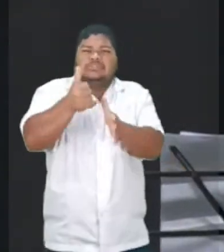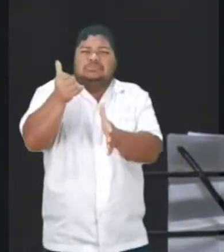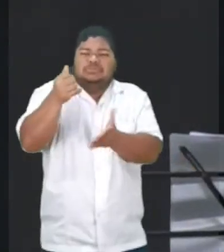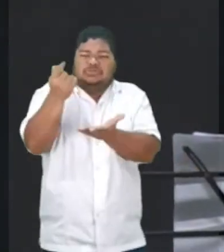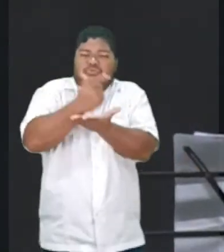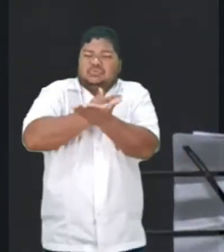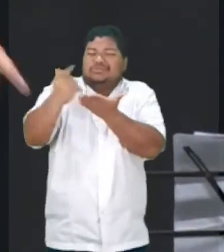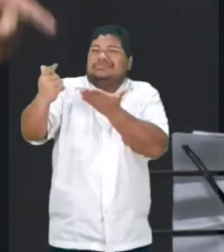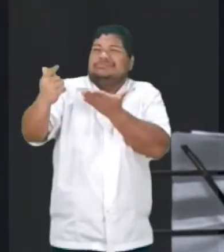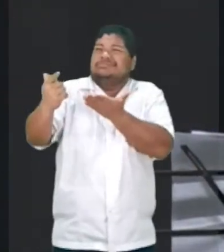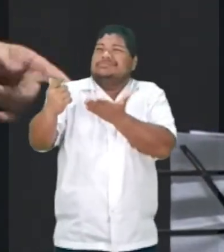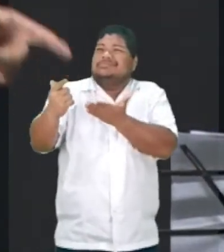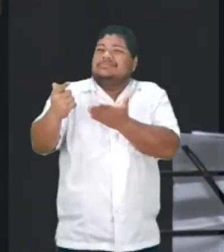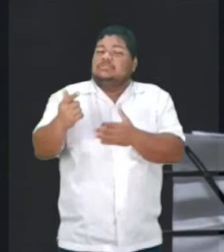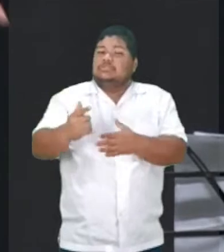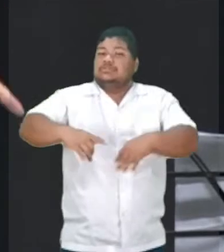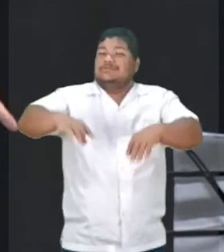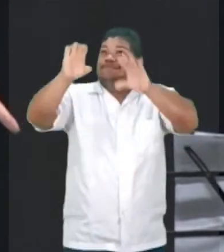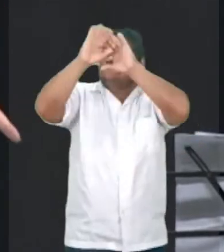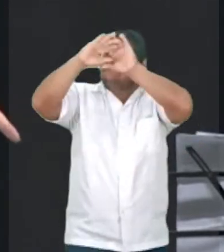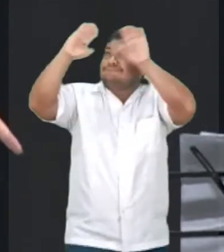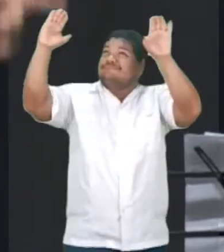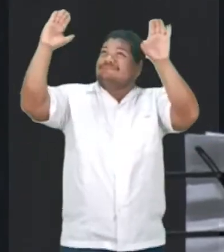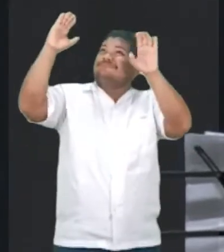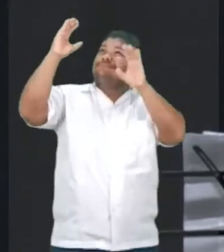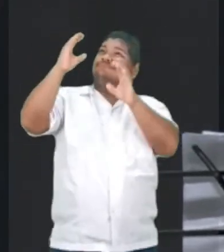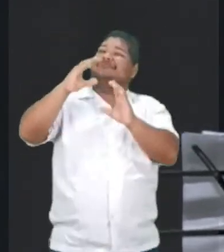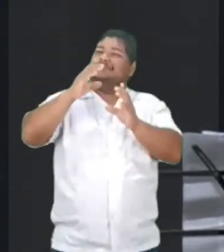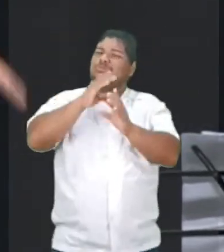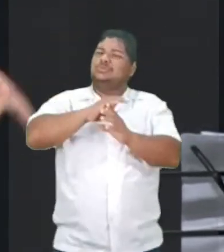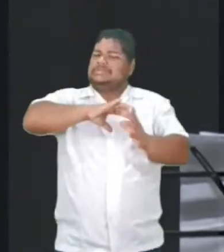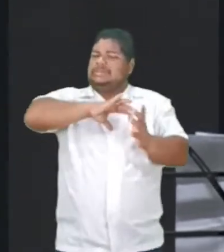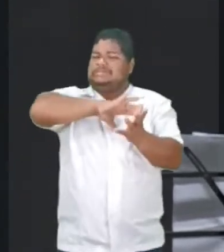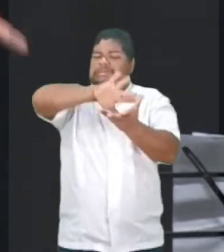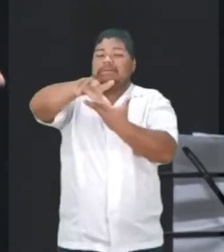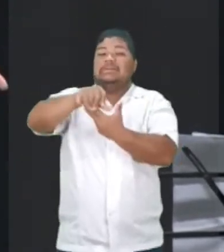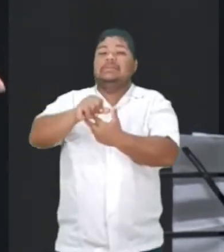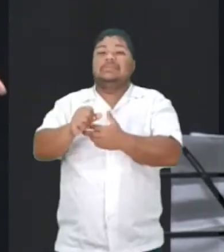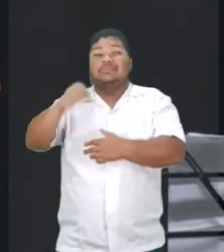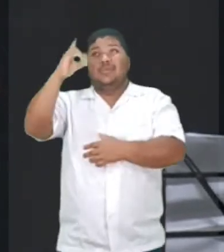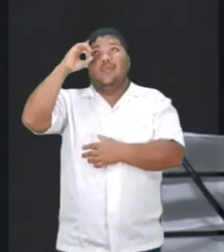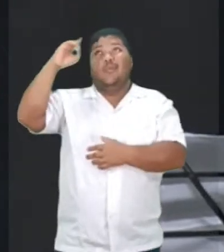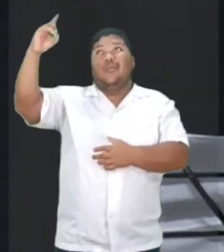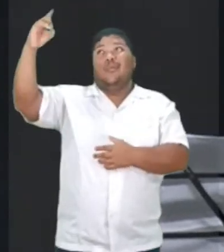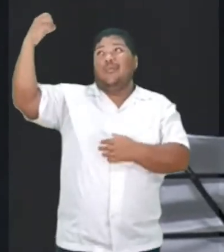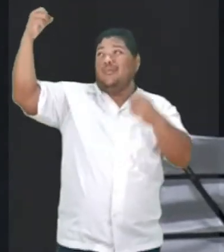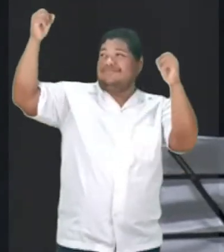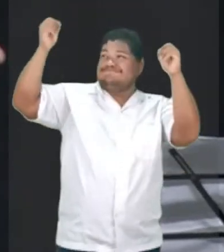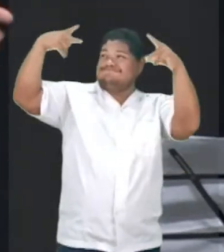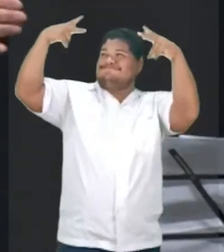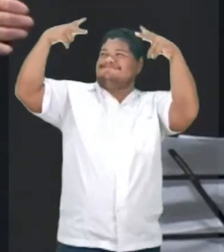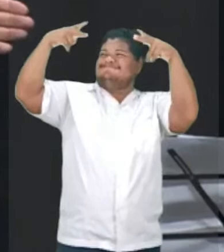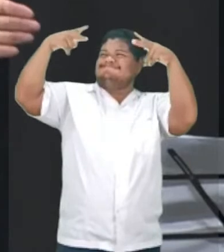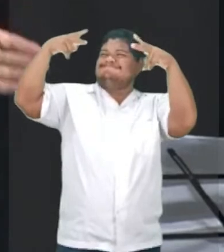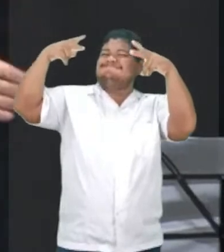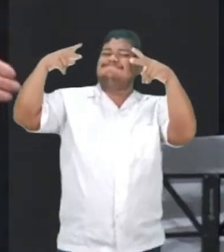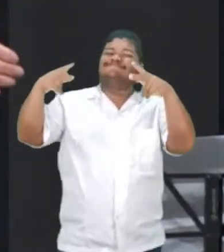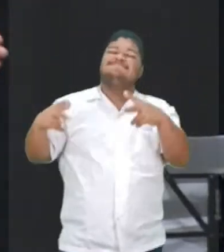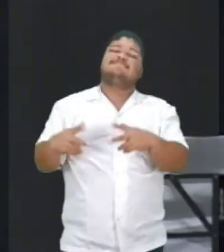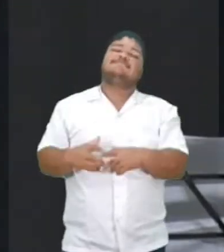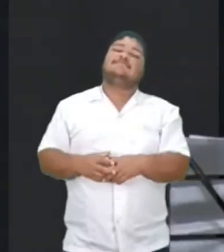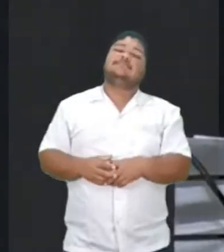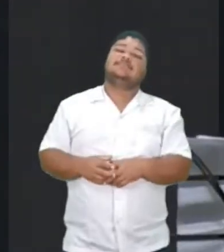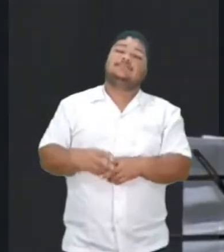os céus e a terra era sem forma e vazia, e disse Deus, haja luz e houve luz. Passou a tarde